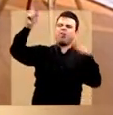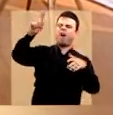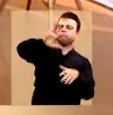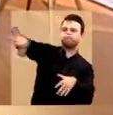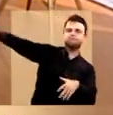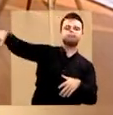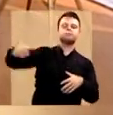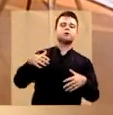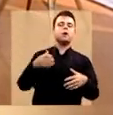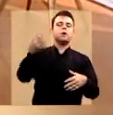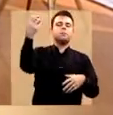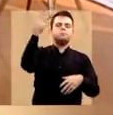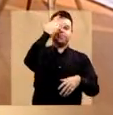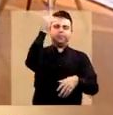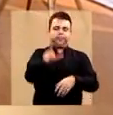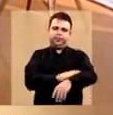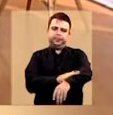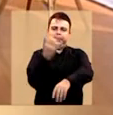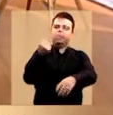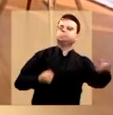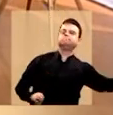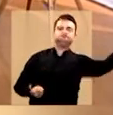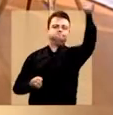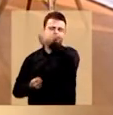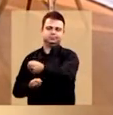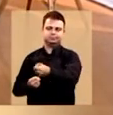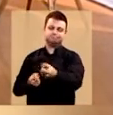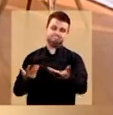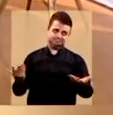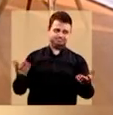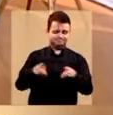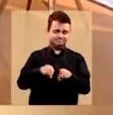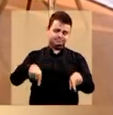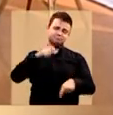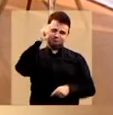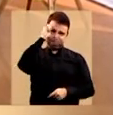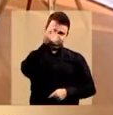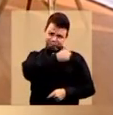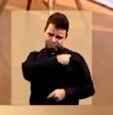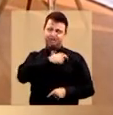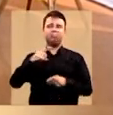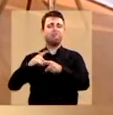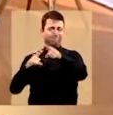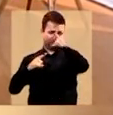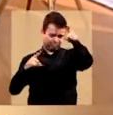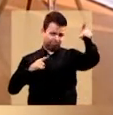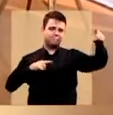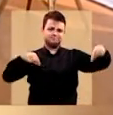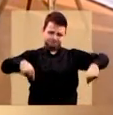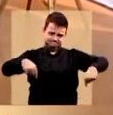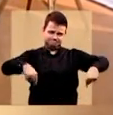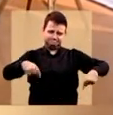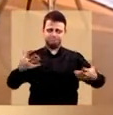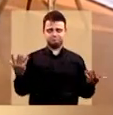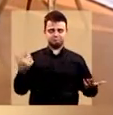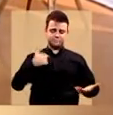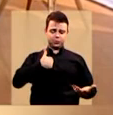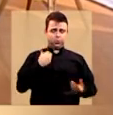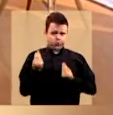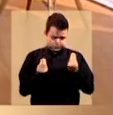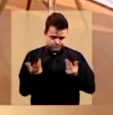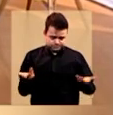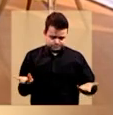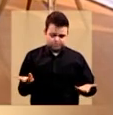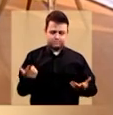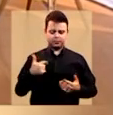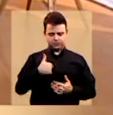vem representar aquilo. Exatamente. E no nosso cenário aqui da cidade, isso também ocorre, né? Eu,